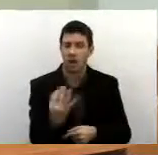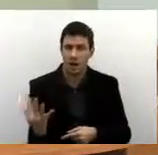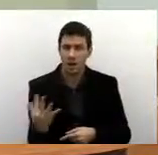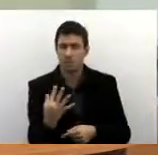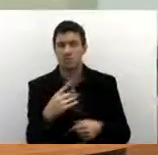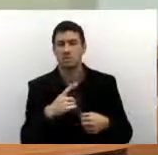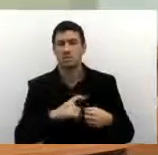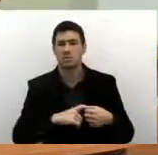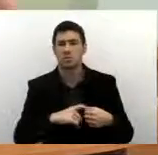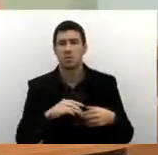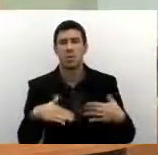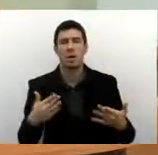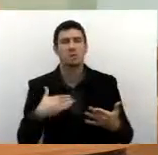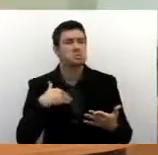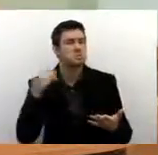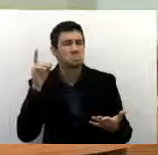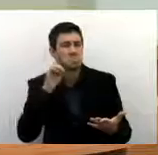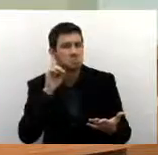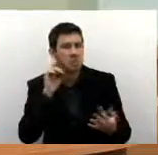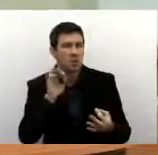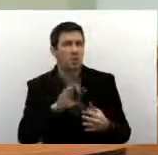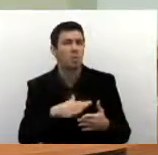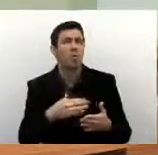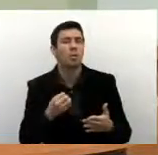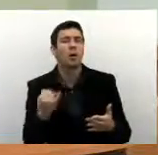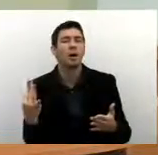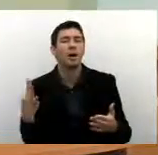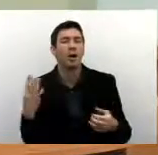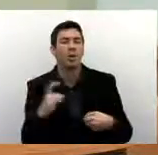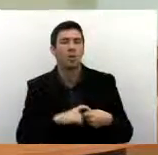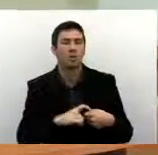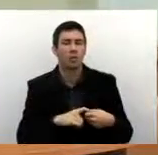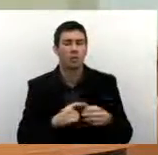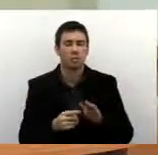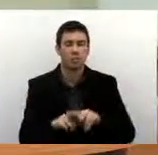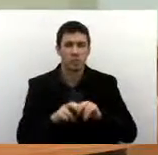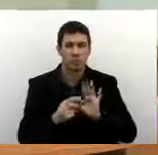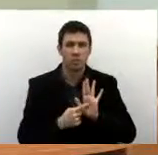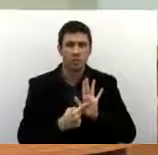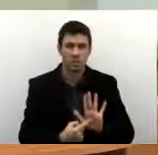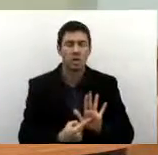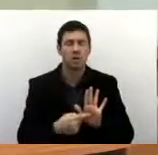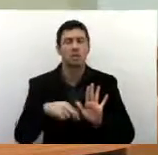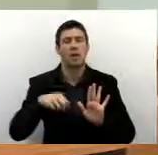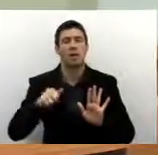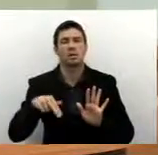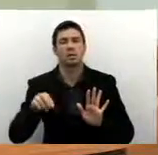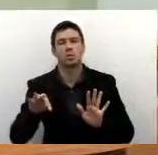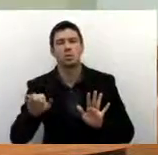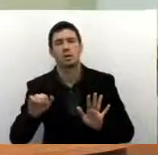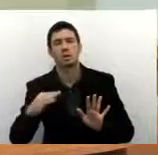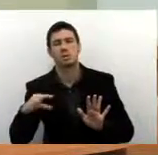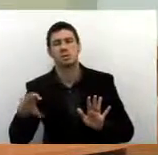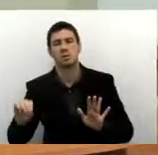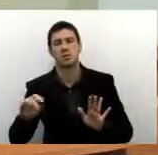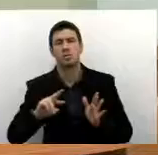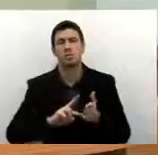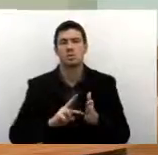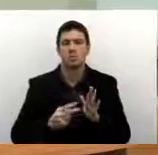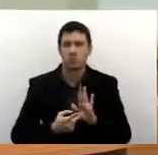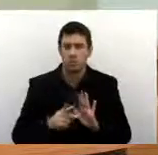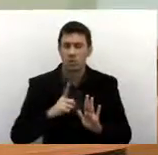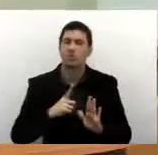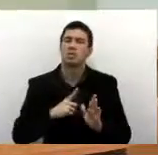não escutei quais seriam os convênios, porque quando se apresenta uma dotação, significa que já foi feito um